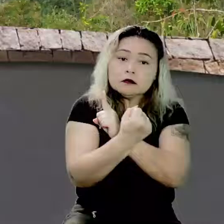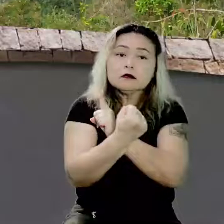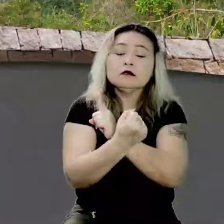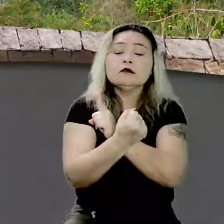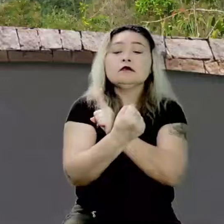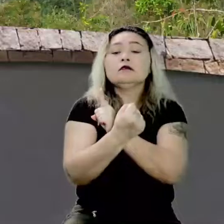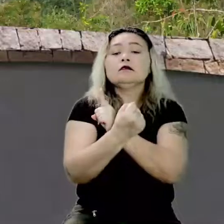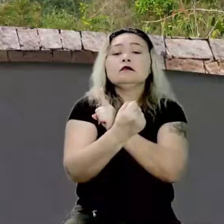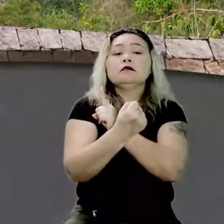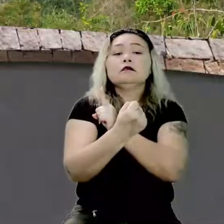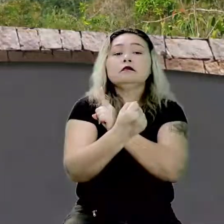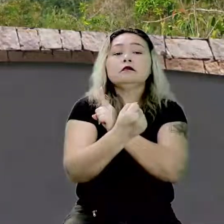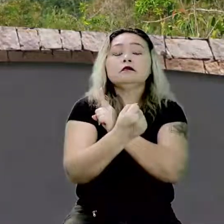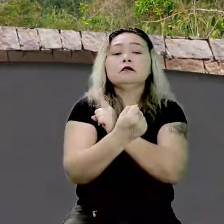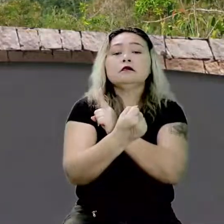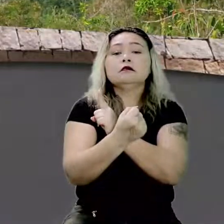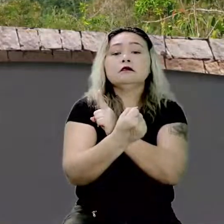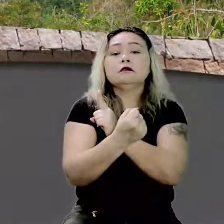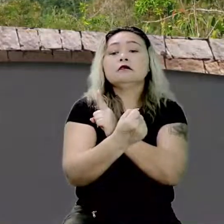e